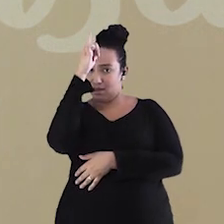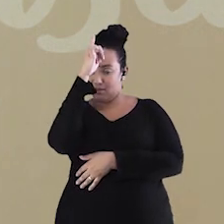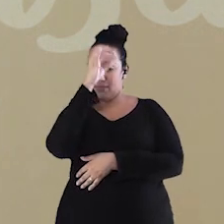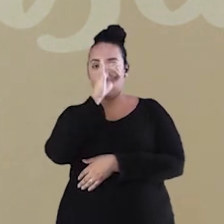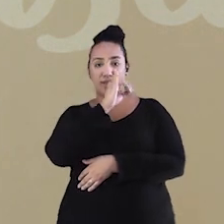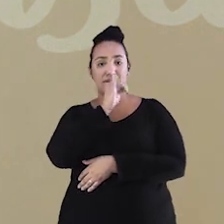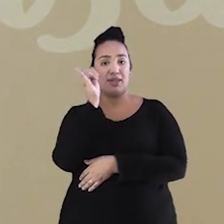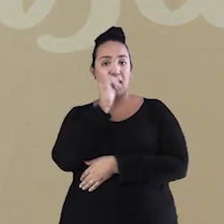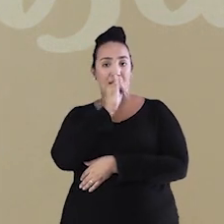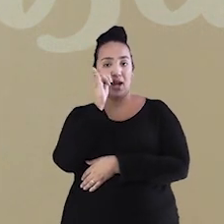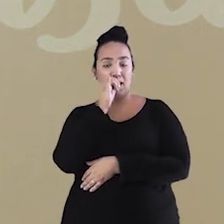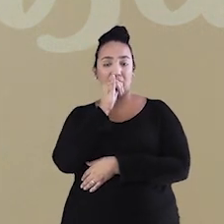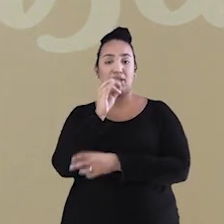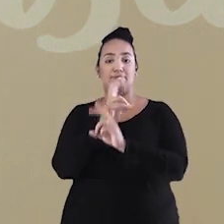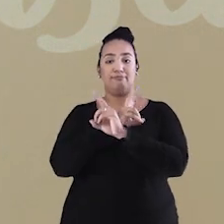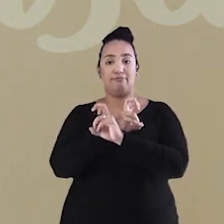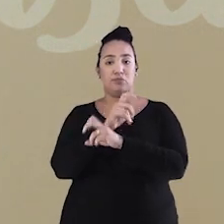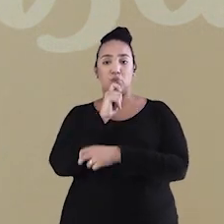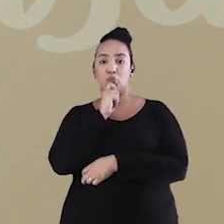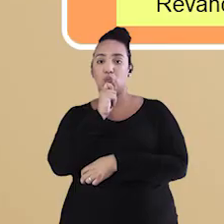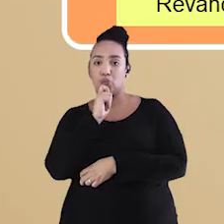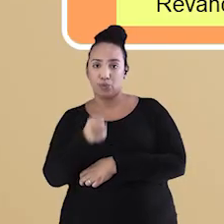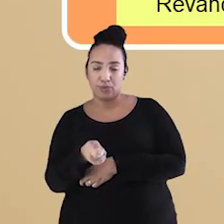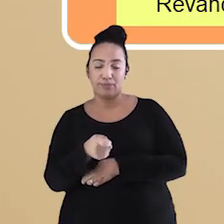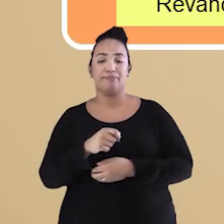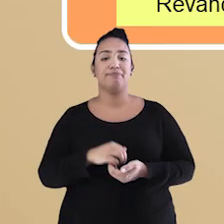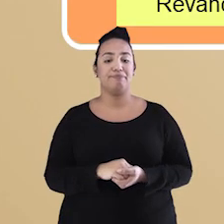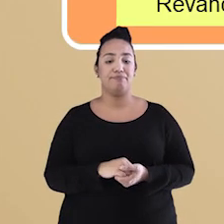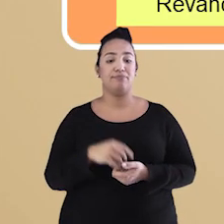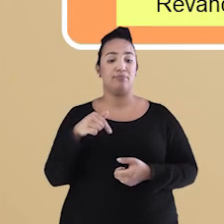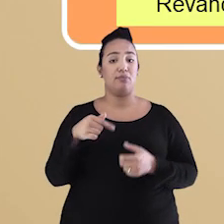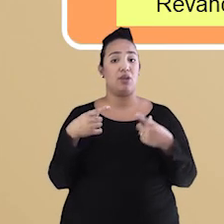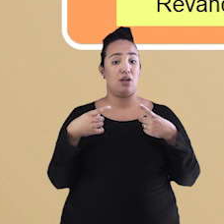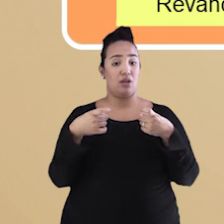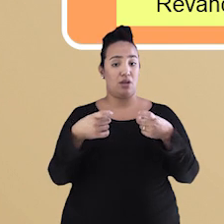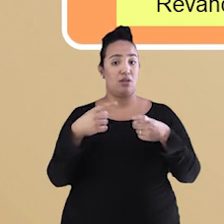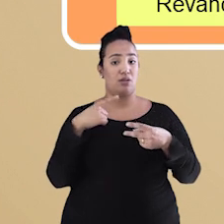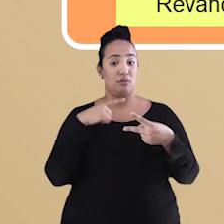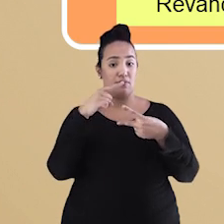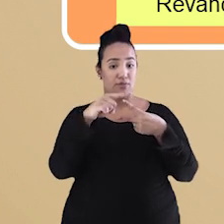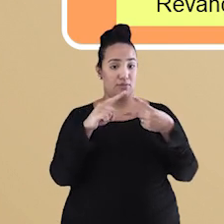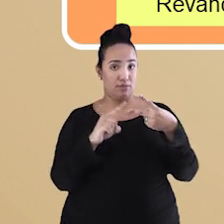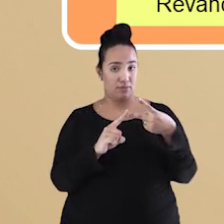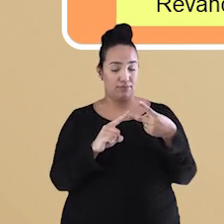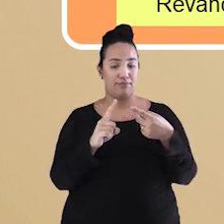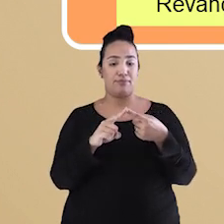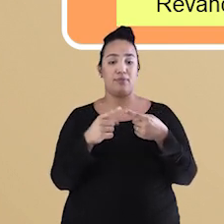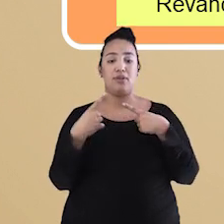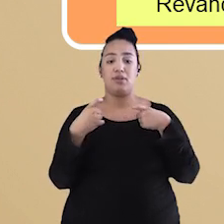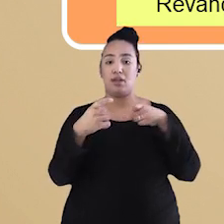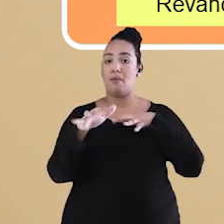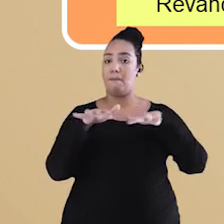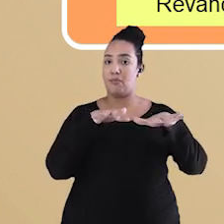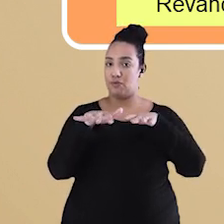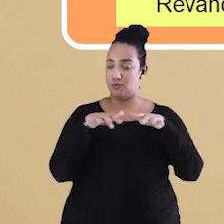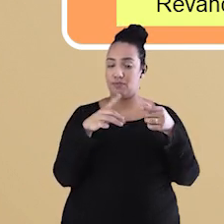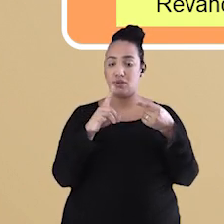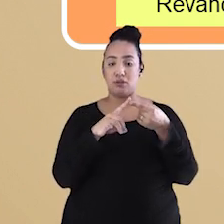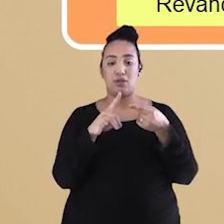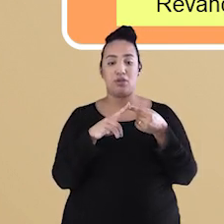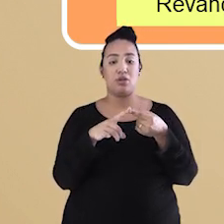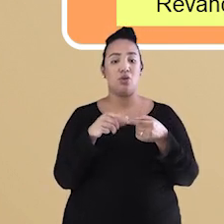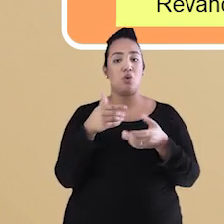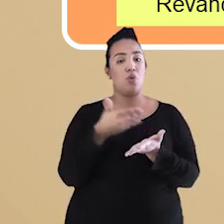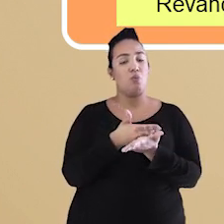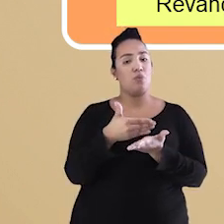com Alemanha, Império Austro-Húngaro e Itália. A guerra foi dividida em dois momentos. A Guerra de Movimento, que é o